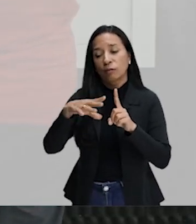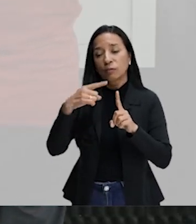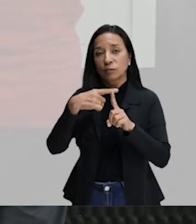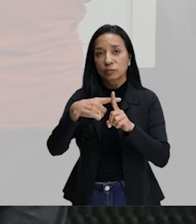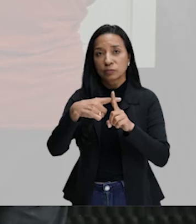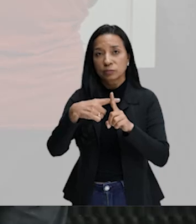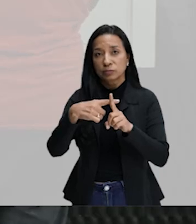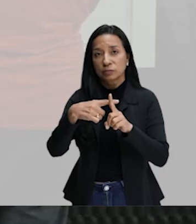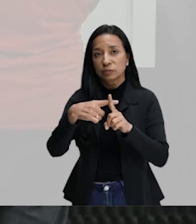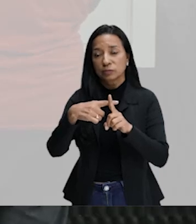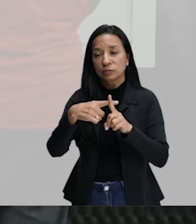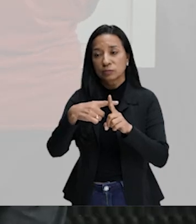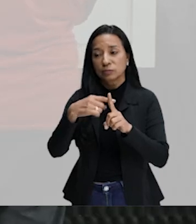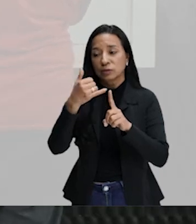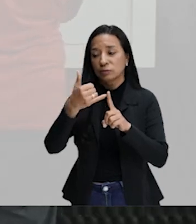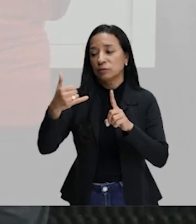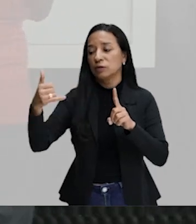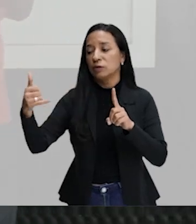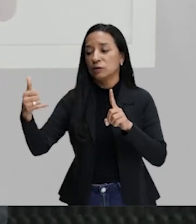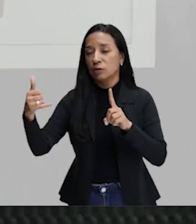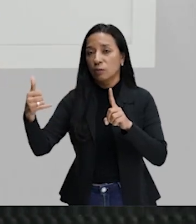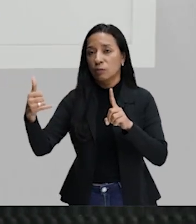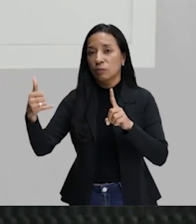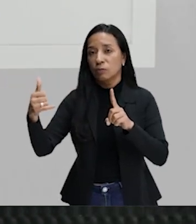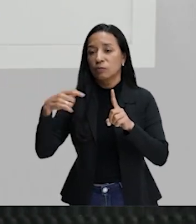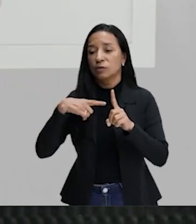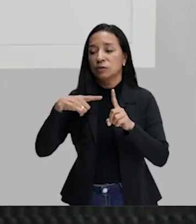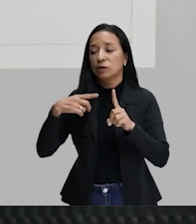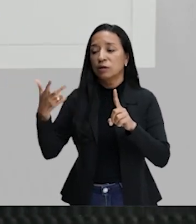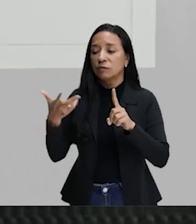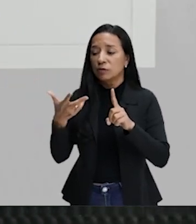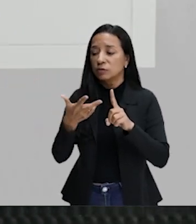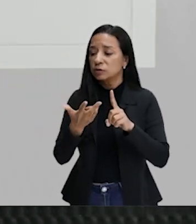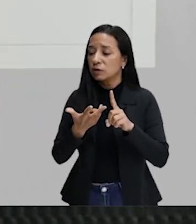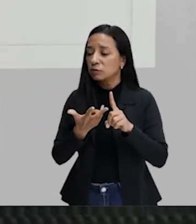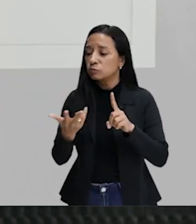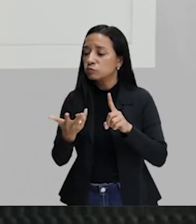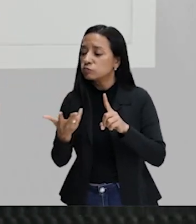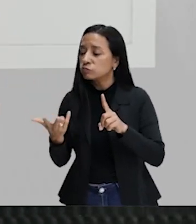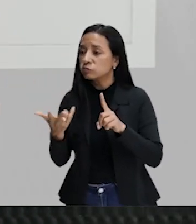sentido, e eu também tenho a velocidade no mesmo sentido.